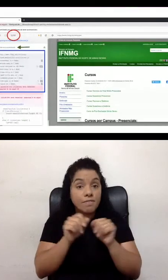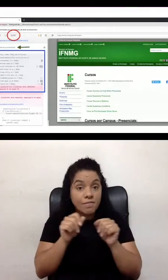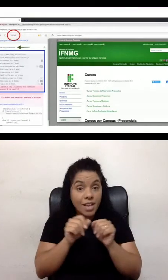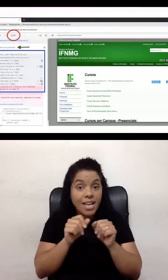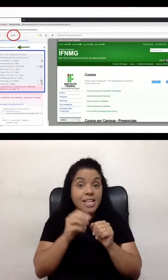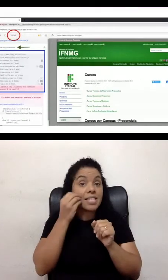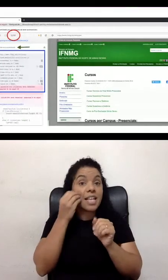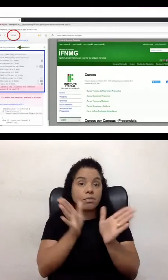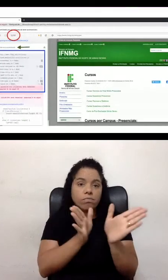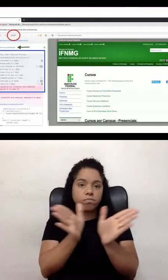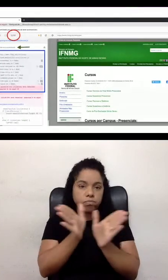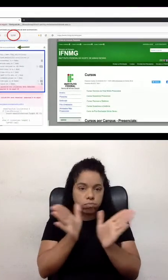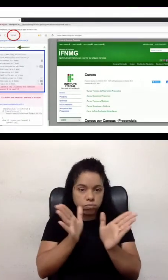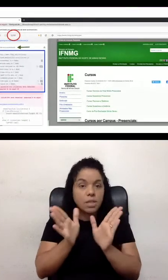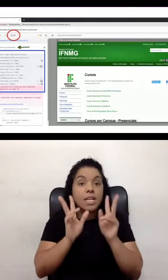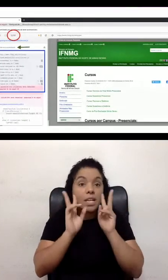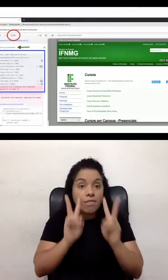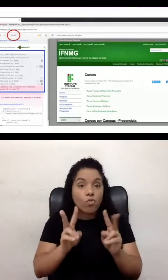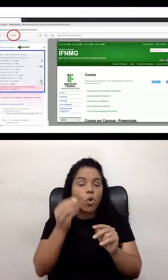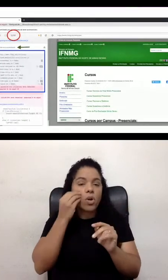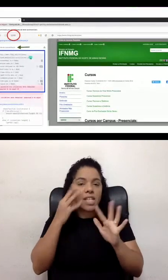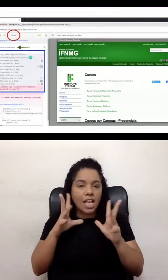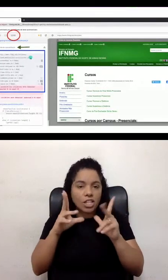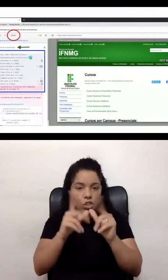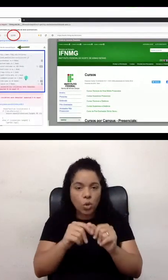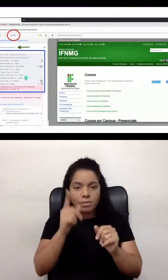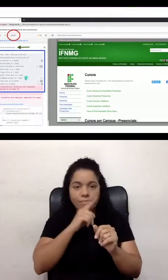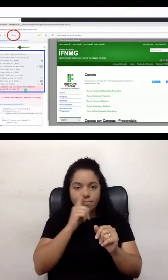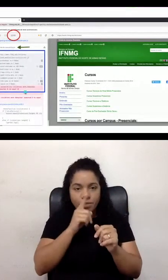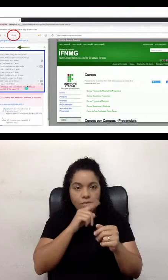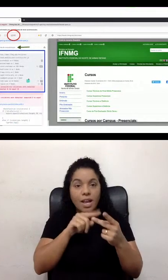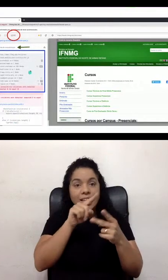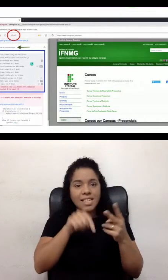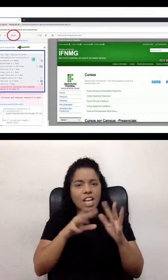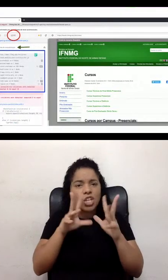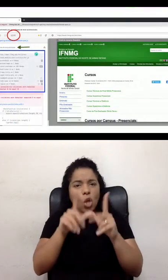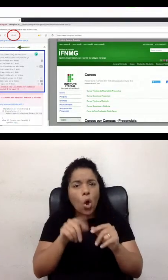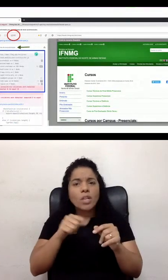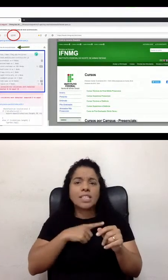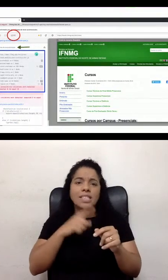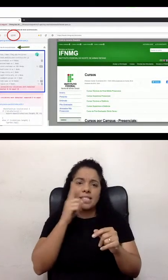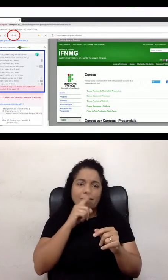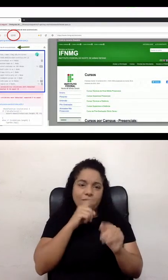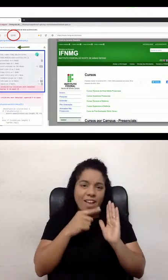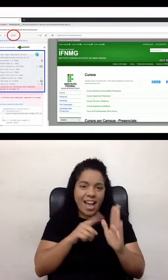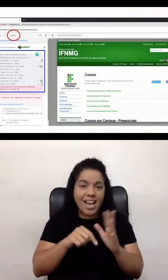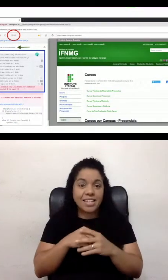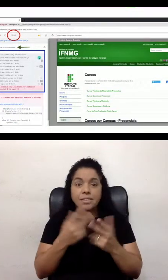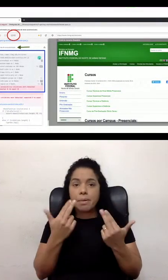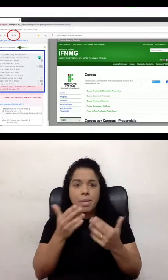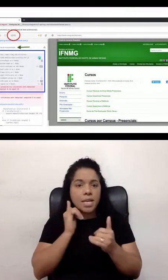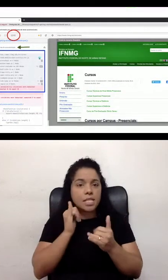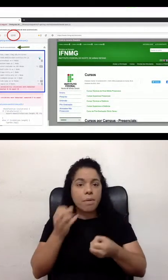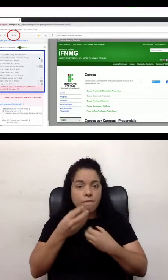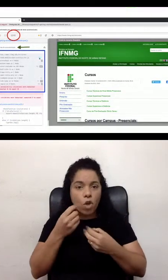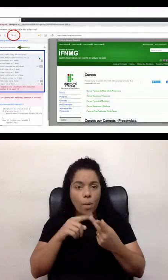de acessibilidade, ele verificou esse teste com todas as falhas e aqui ele trouxe todas as minhas falhas, gente. A mesma